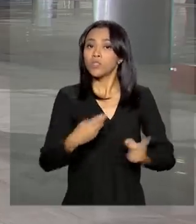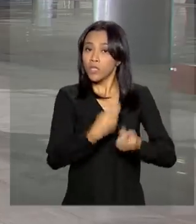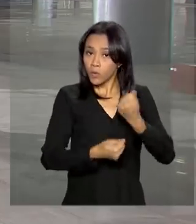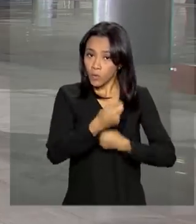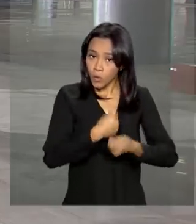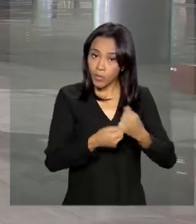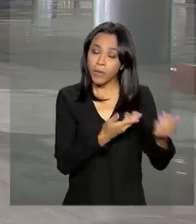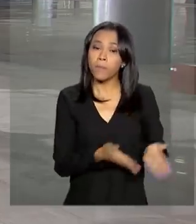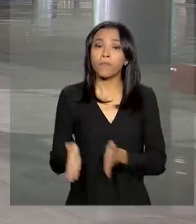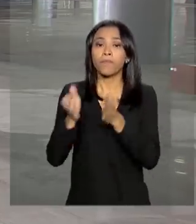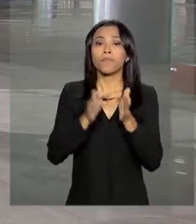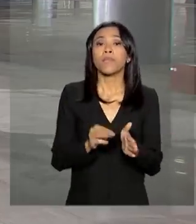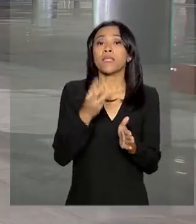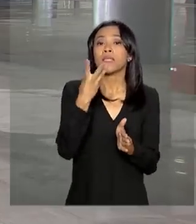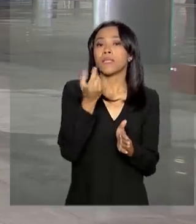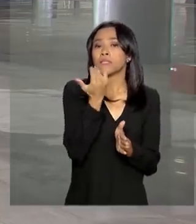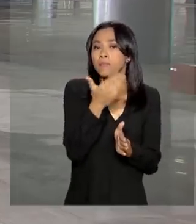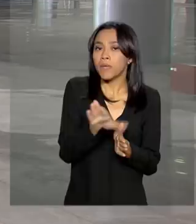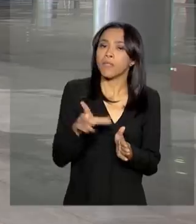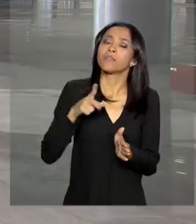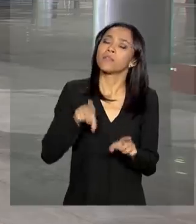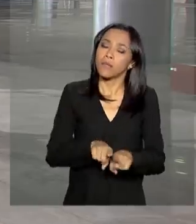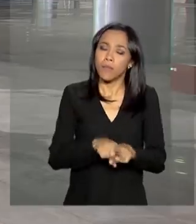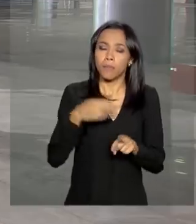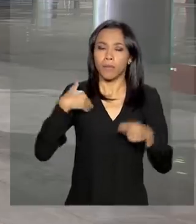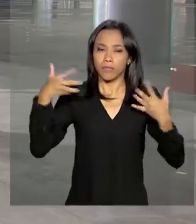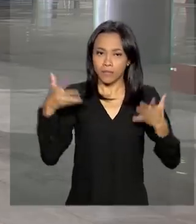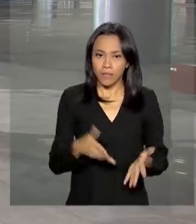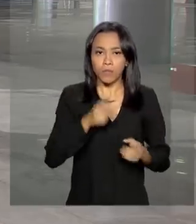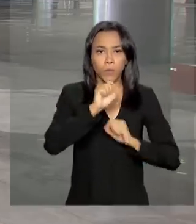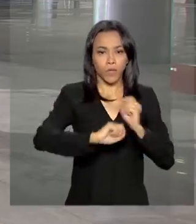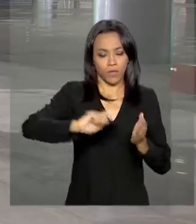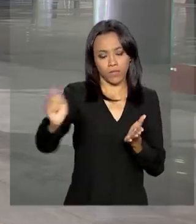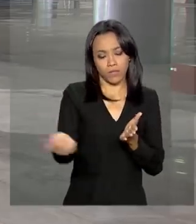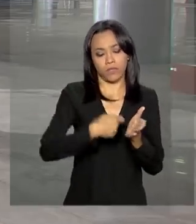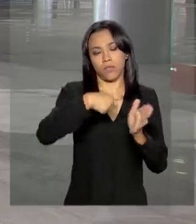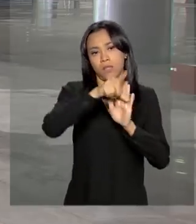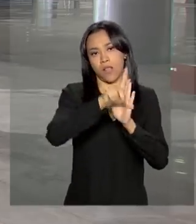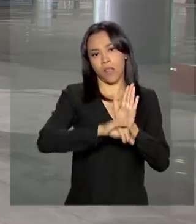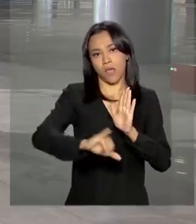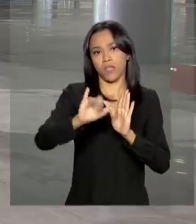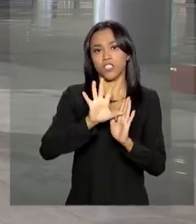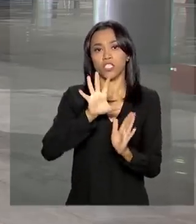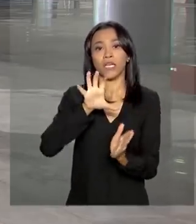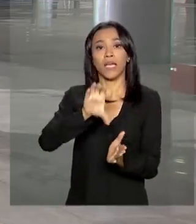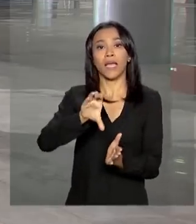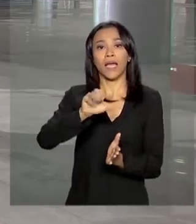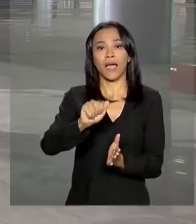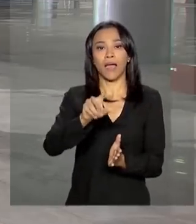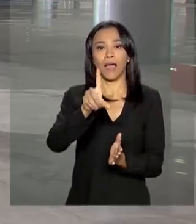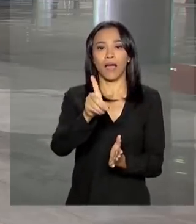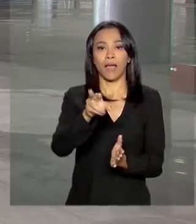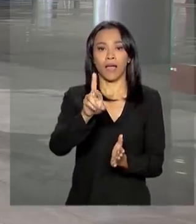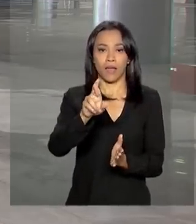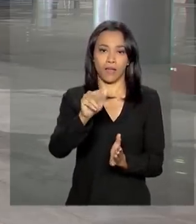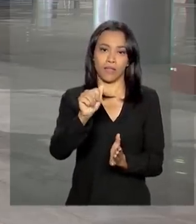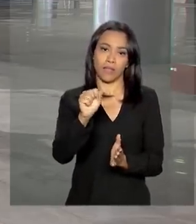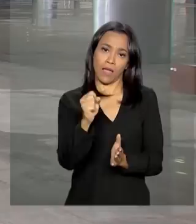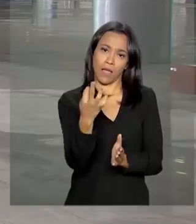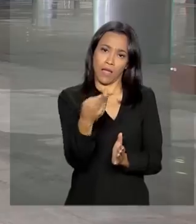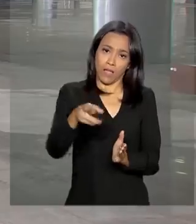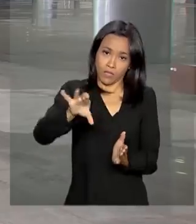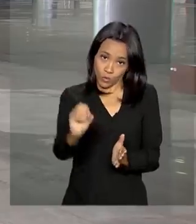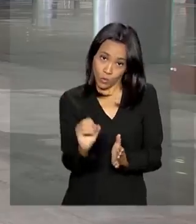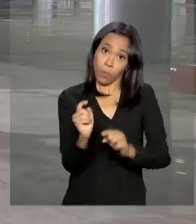Às 13h30, ele participa da solenidade de sanção da lei de cadastro positivo. O cadastro positivo é